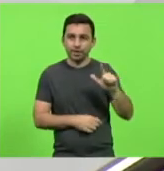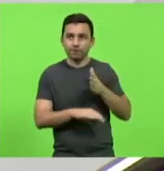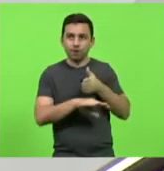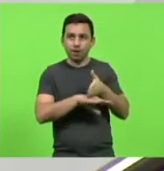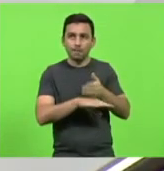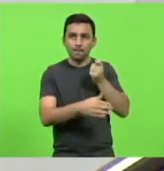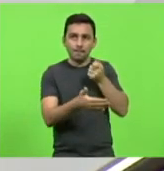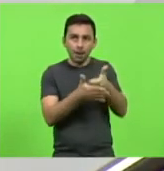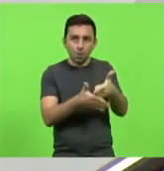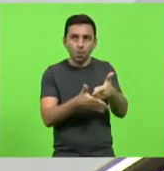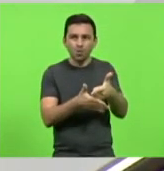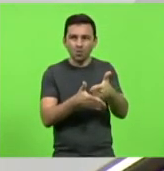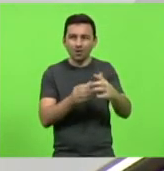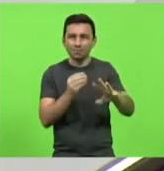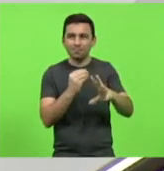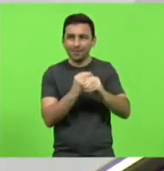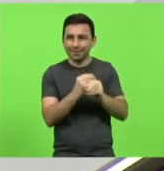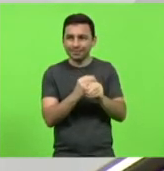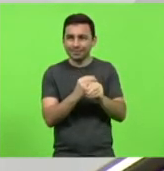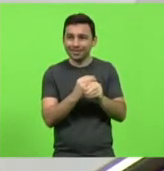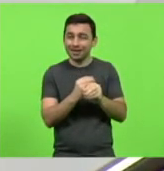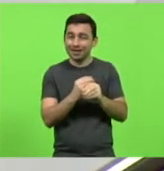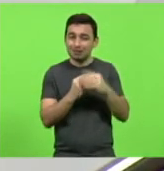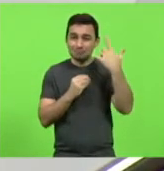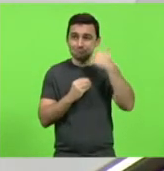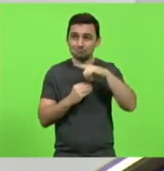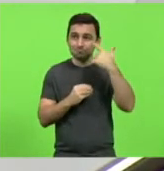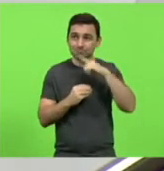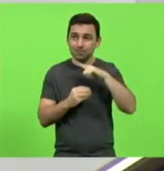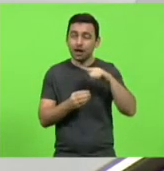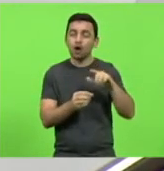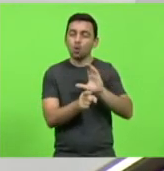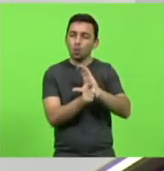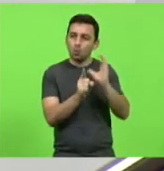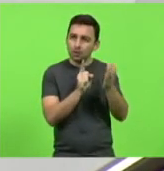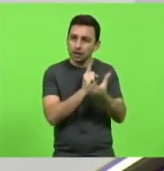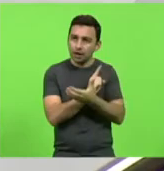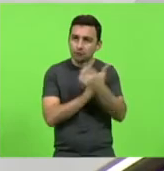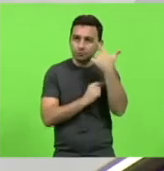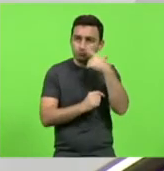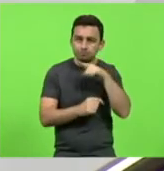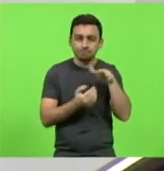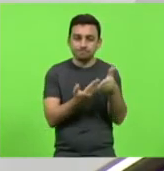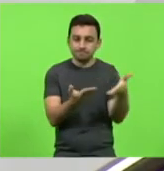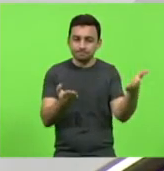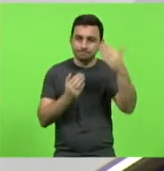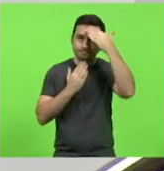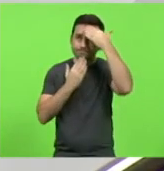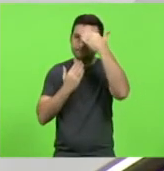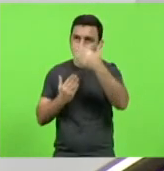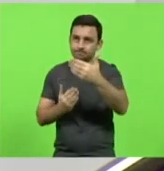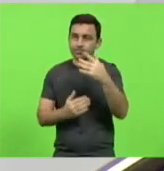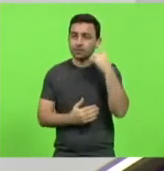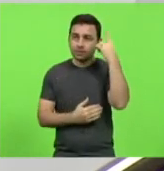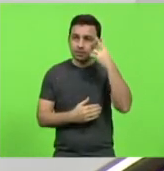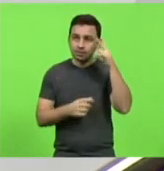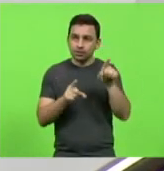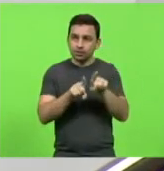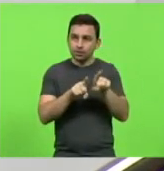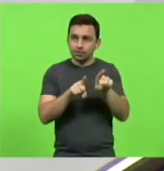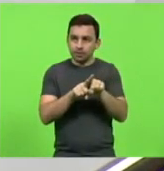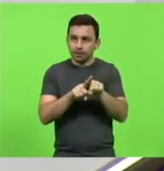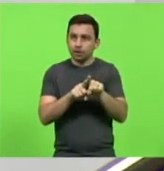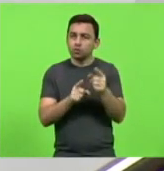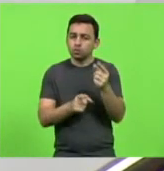as emendas. Quem se beneficiou foi a comunidade, e assim ela agradece, e aqueles deputados que assim